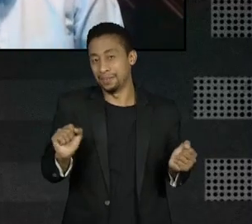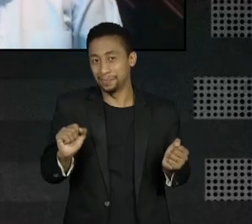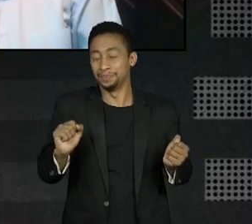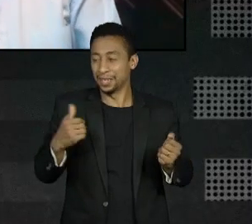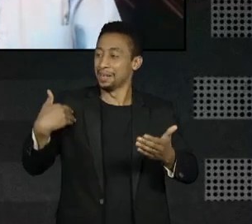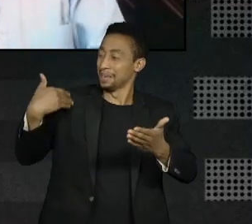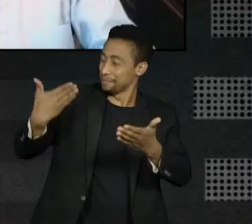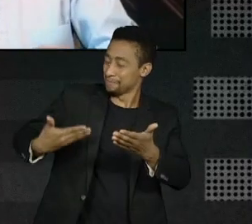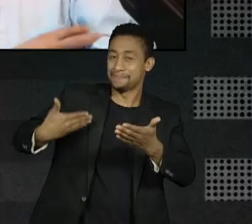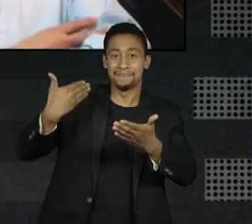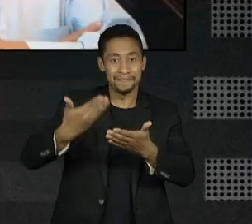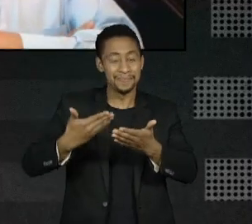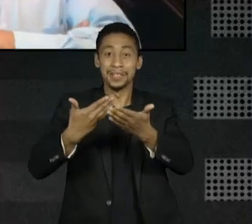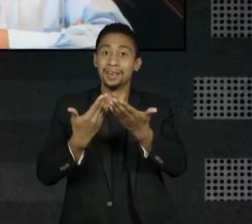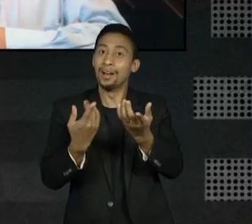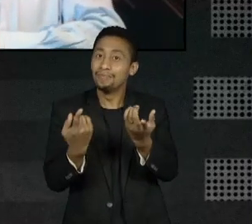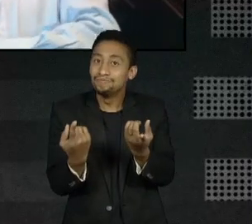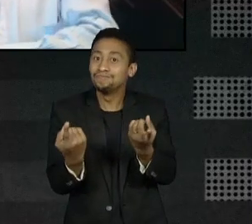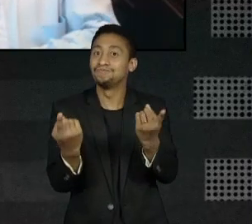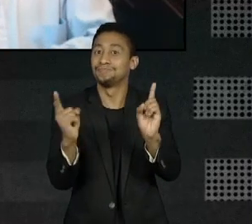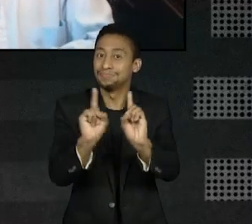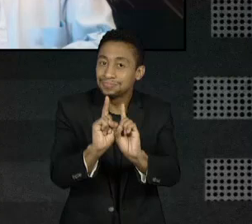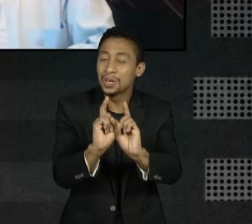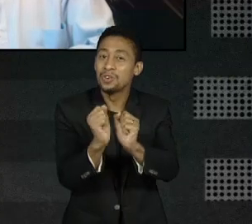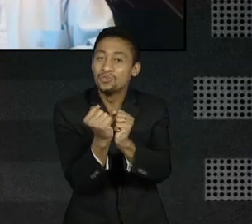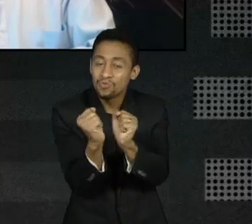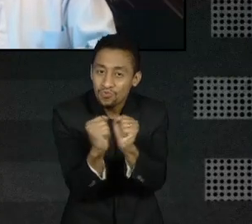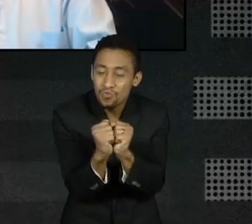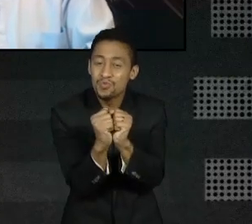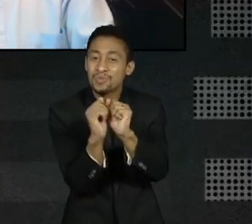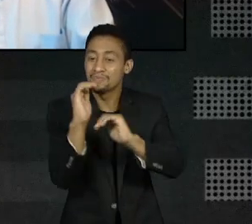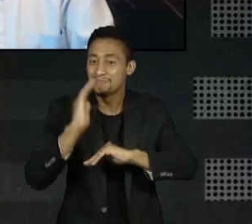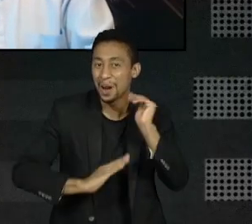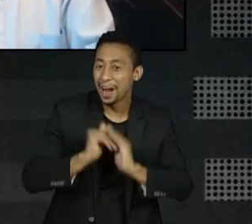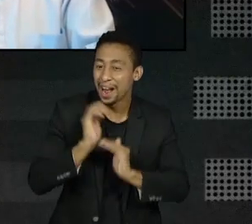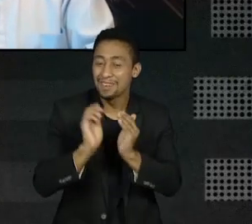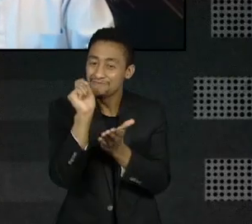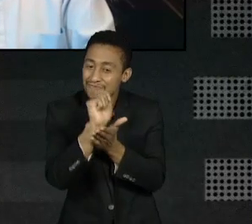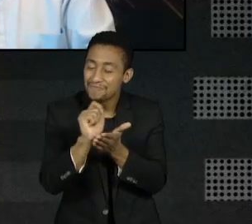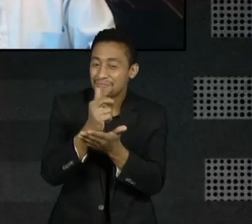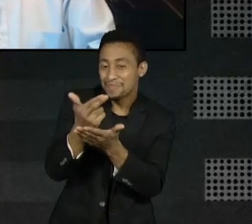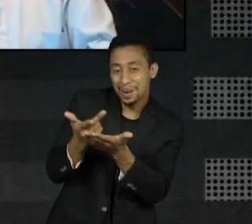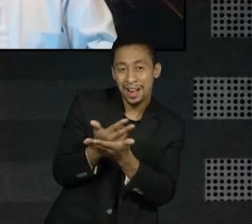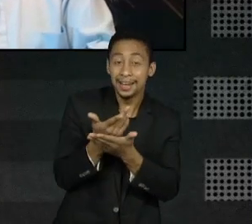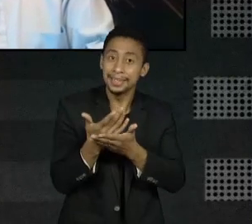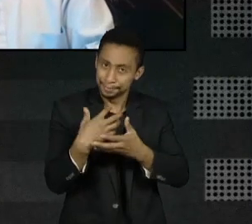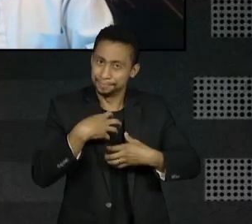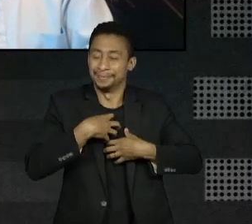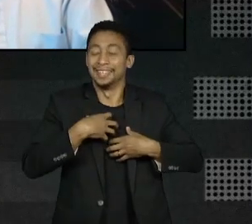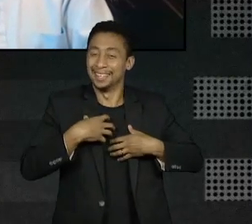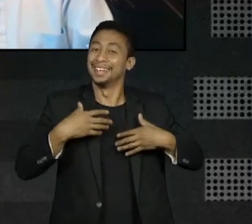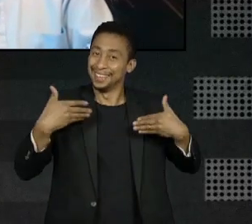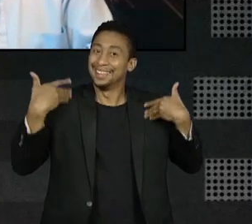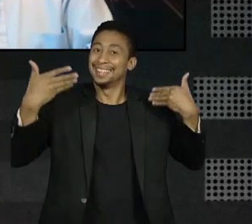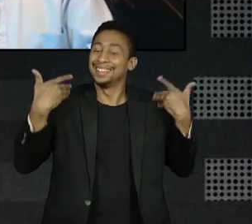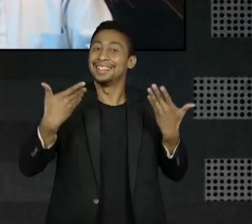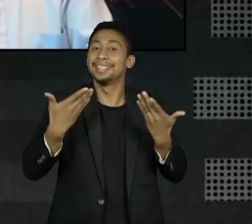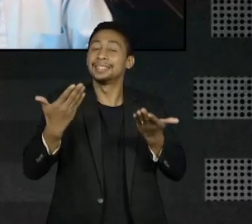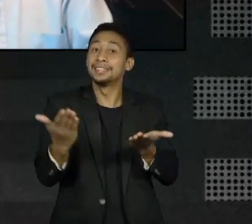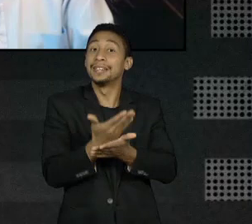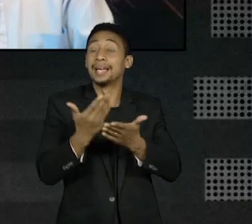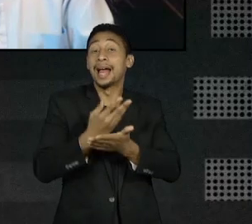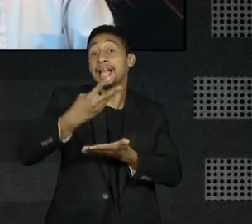trajetória, podendo com ele conviver, fazemos várias atividades juntos, e é claro, para nossa alegria, temos publicado